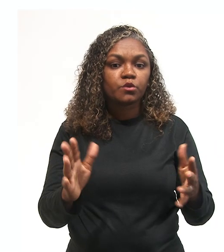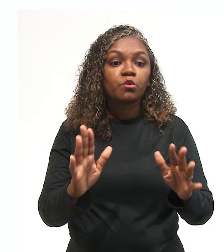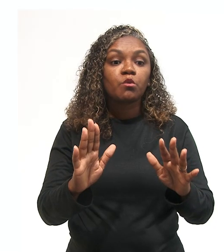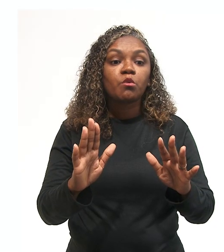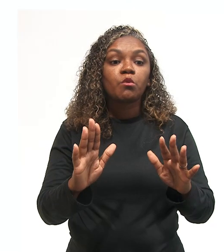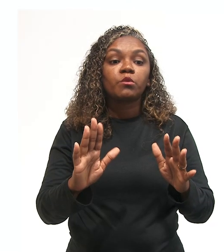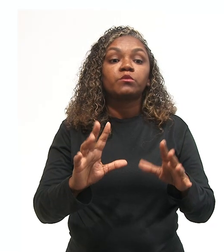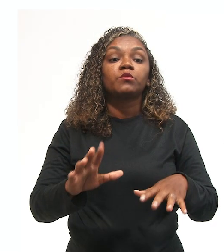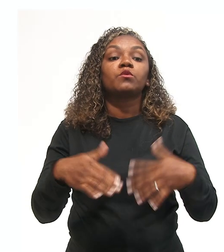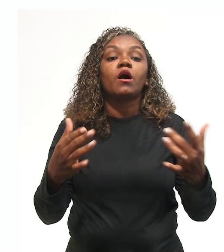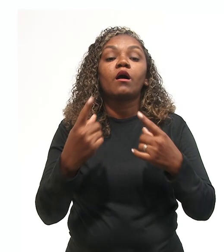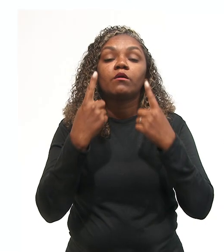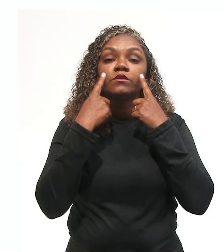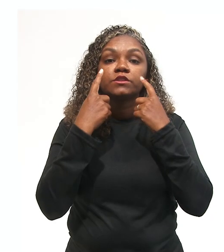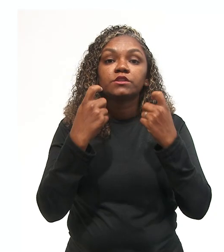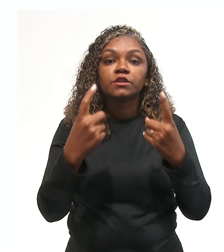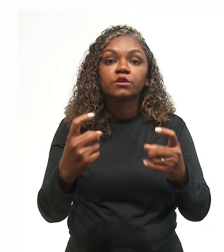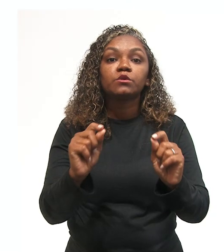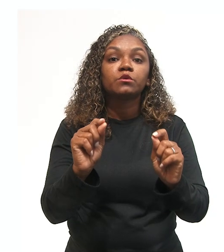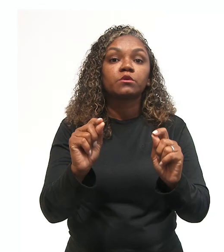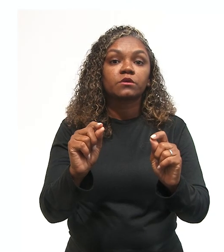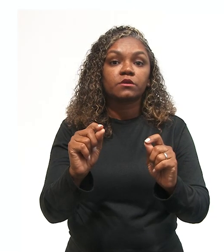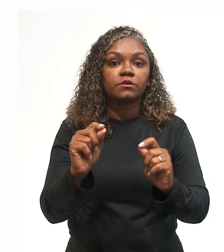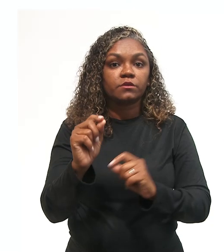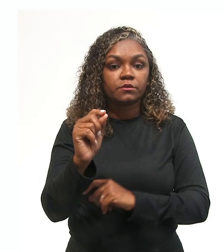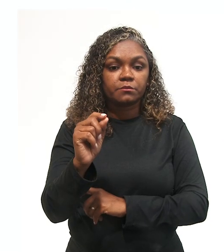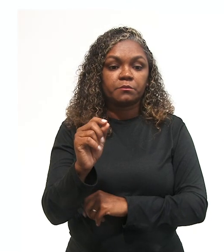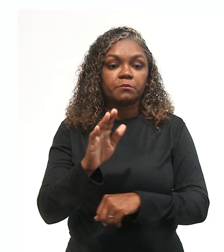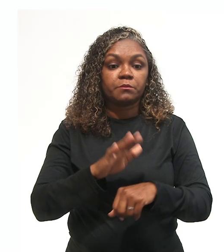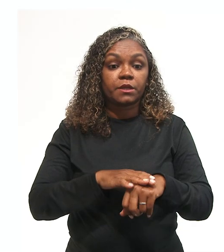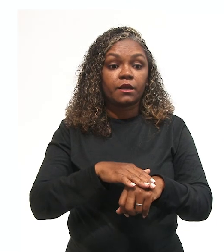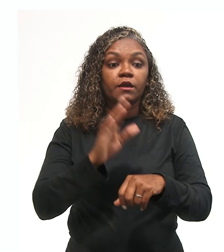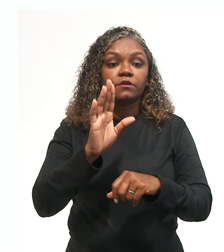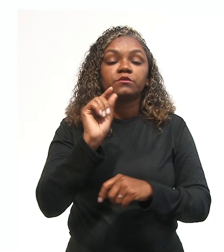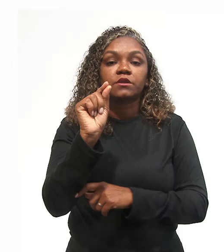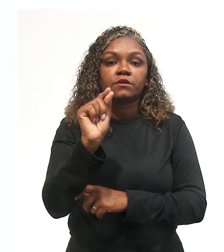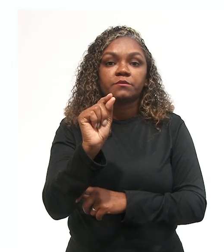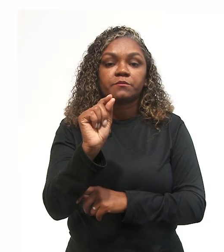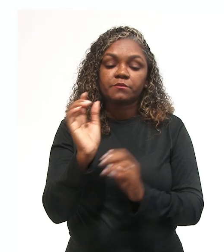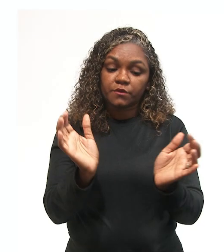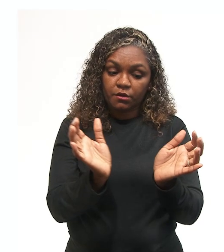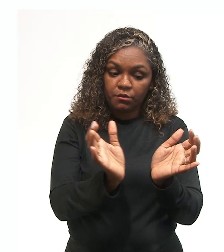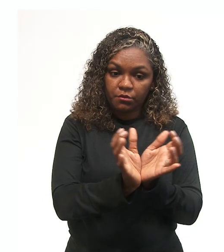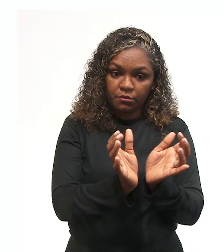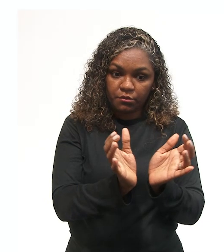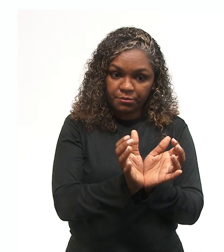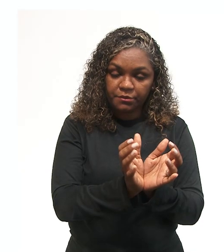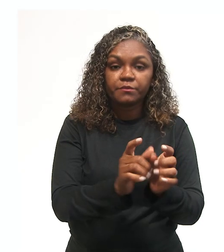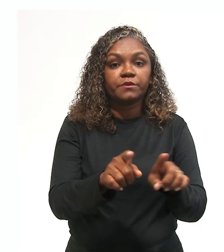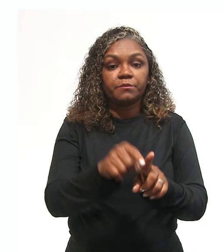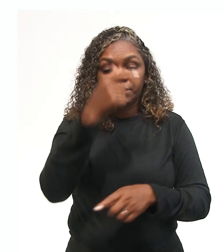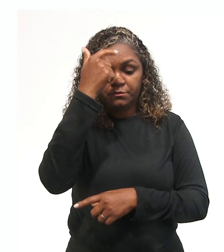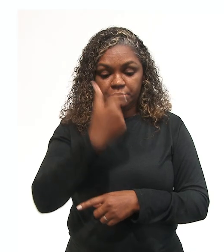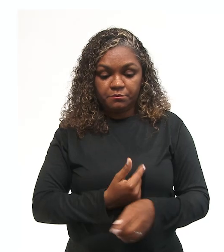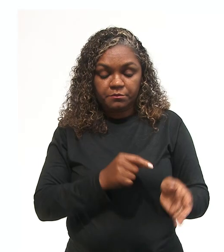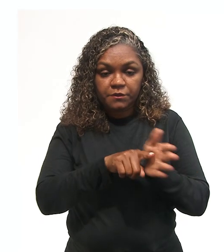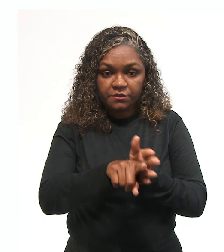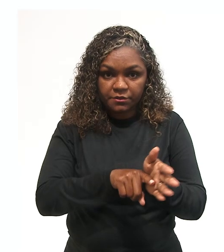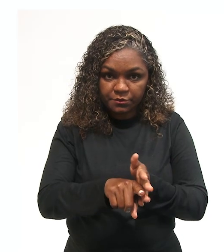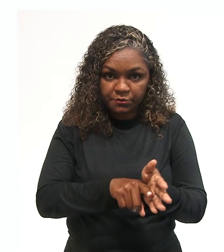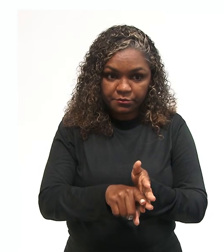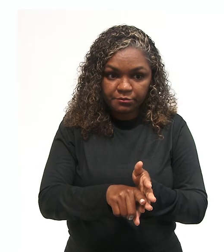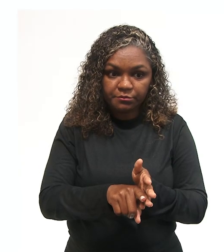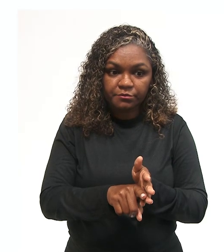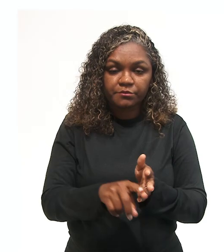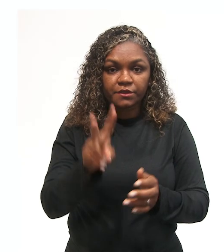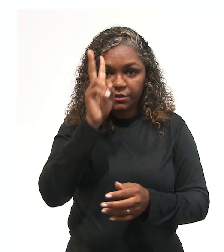interessa, sobretudo, olha só, ao pesquisador e à sua equipe, como nós temos visto desde